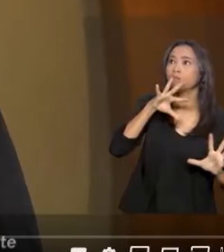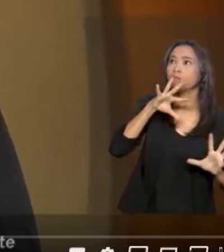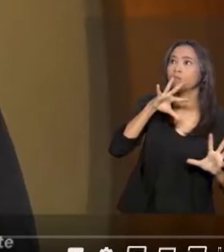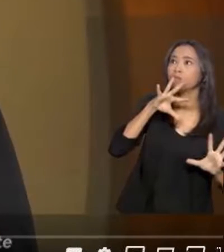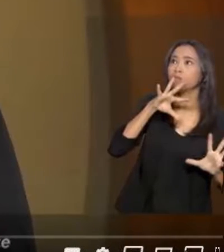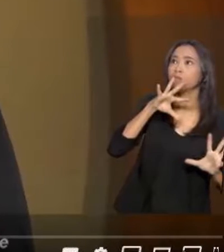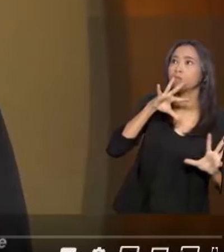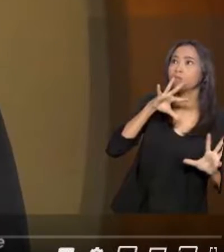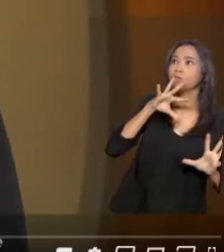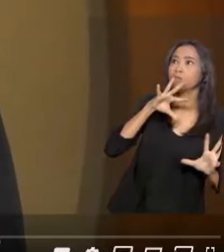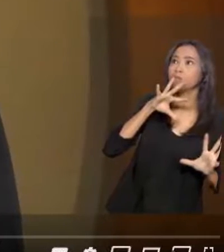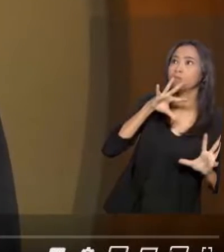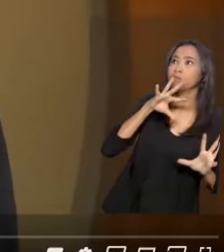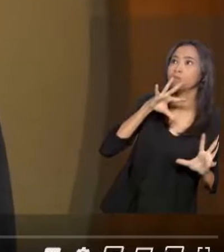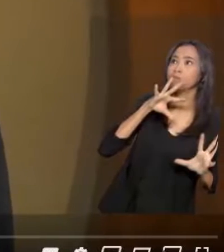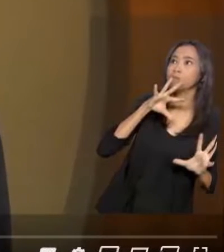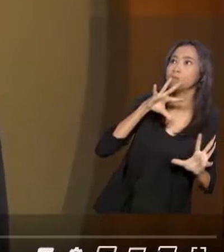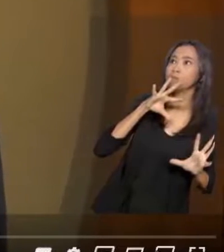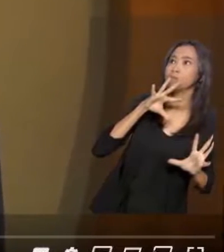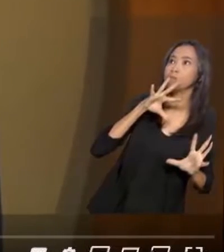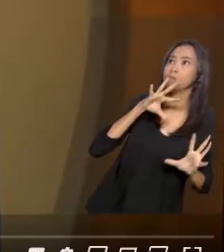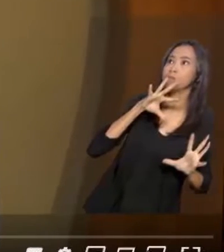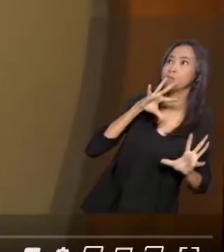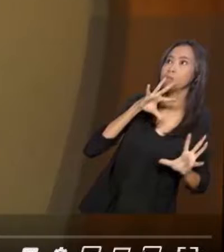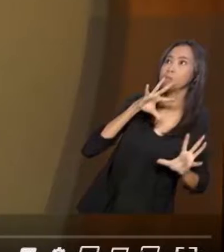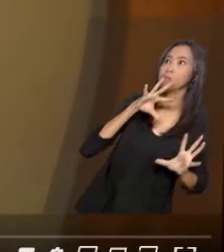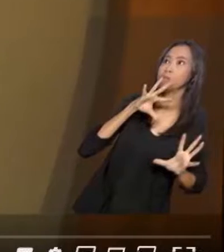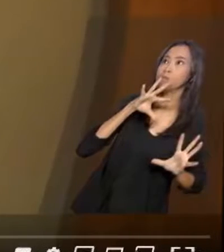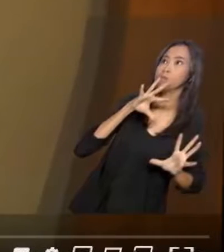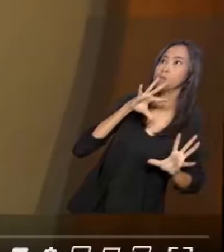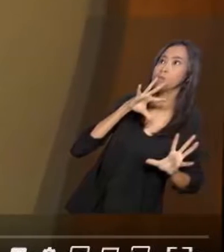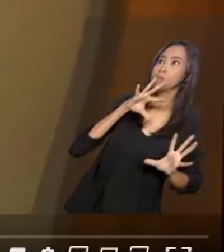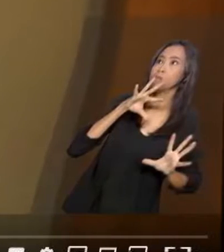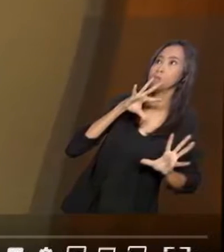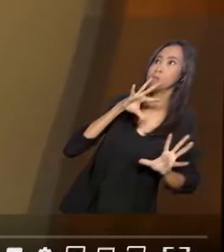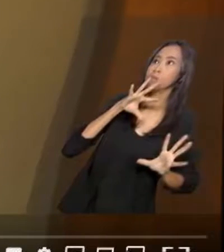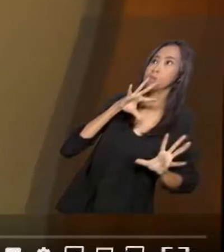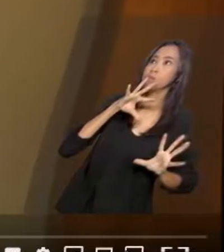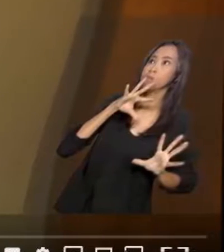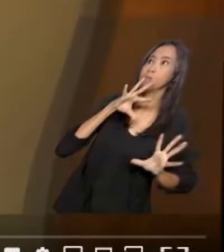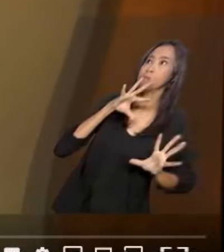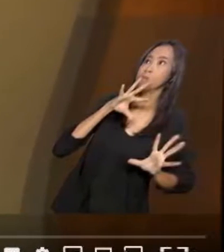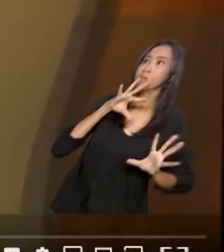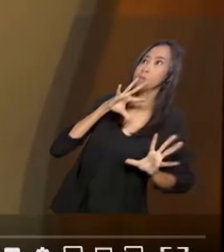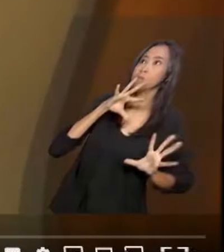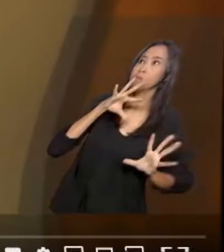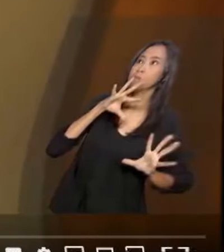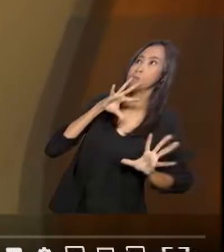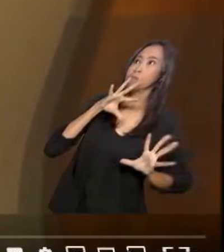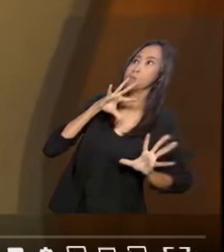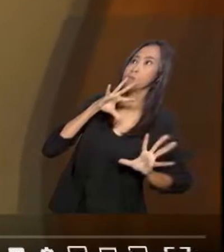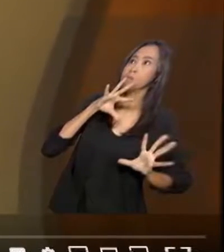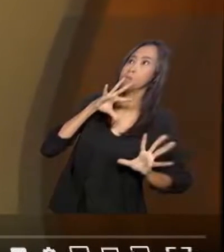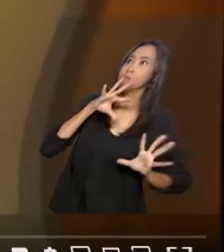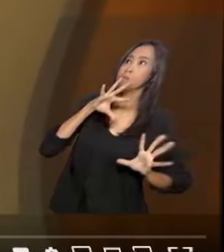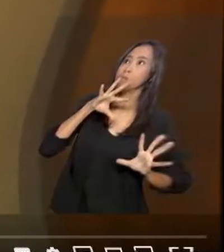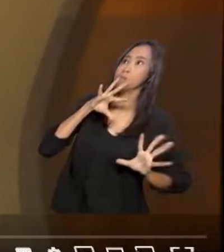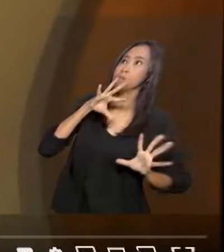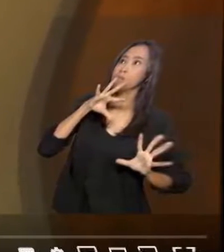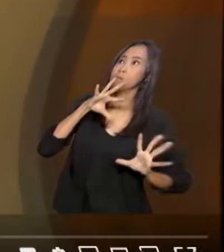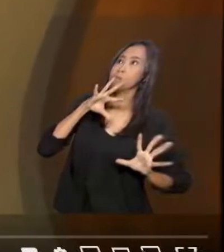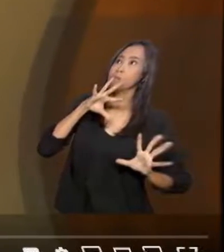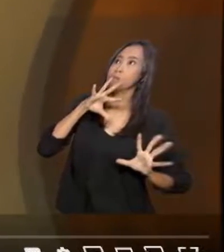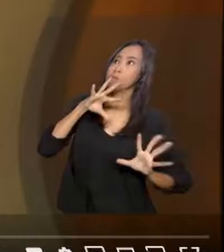uma verdadeira GLO ambiental. O emprego extensivo de pessoal e equipamentos das Forças